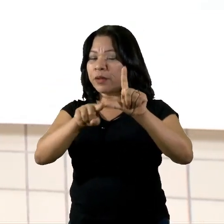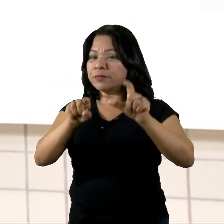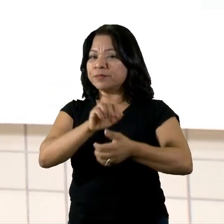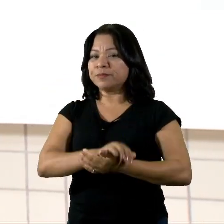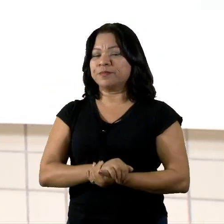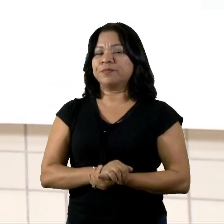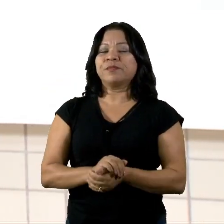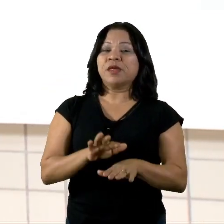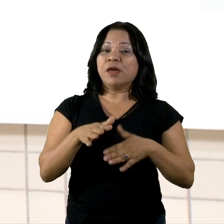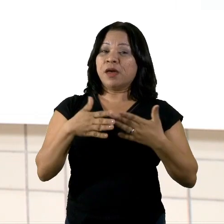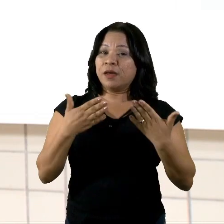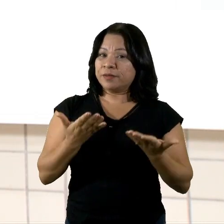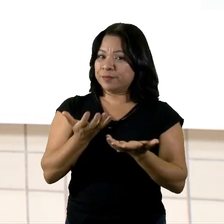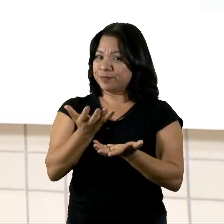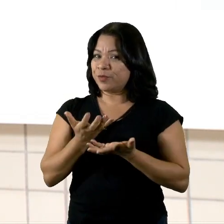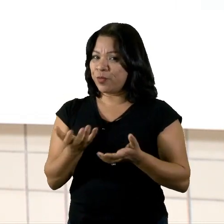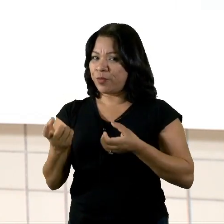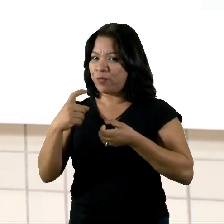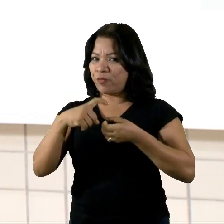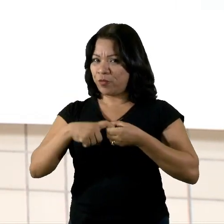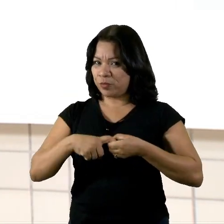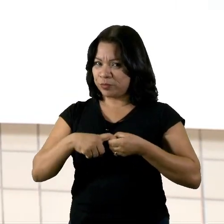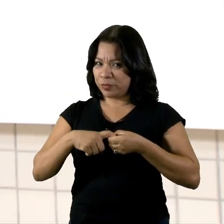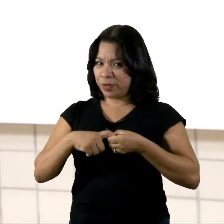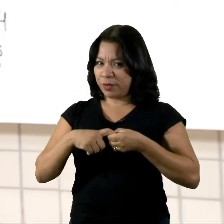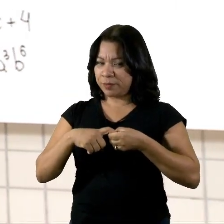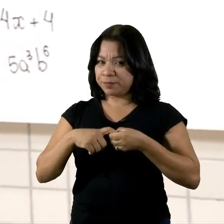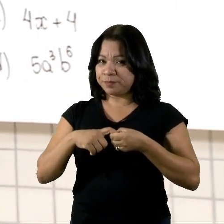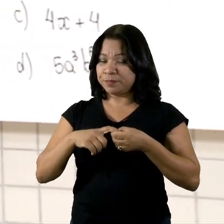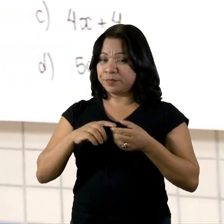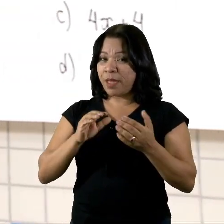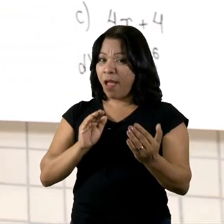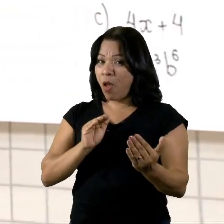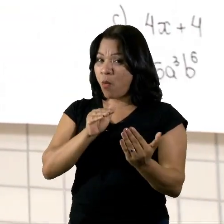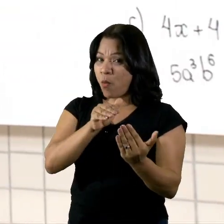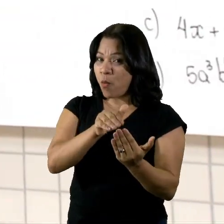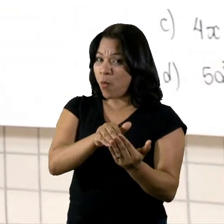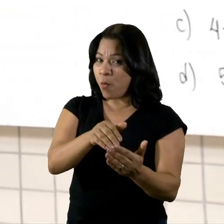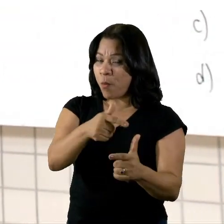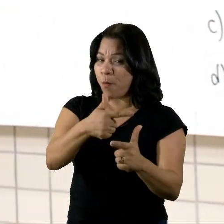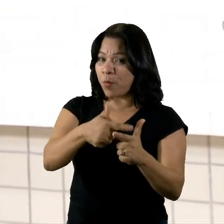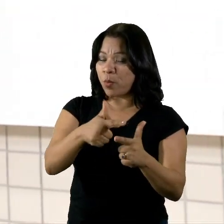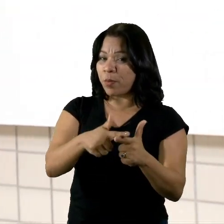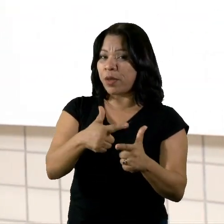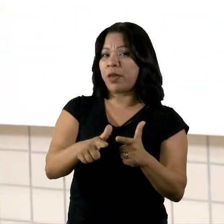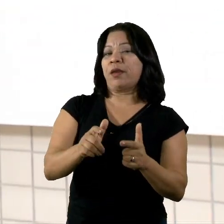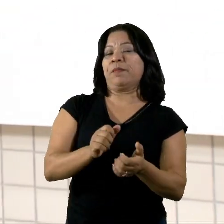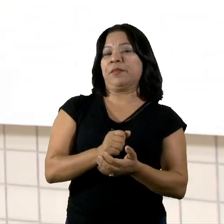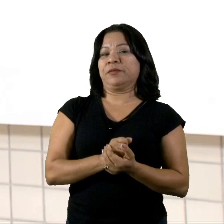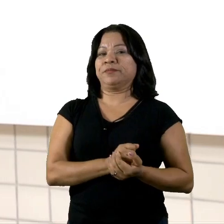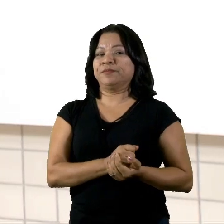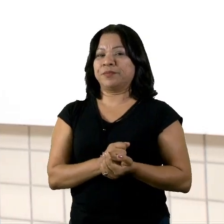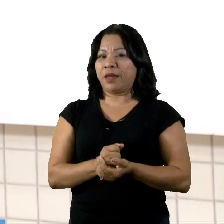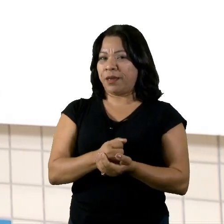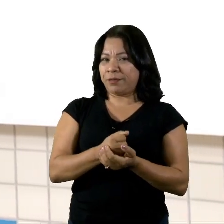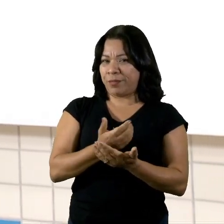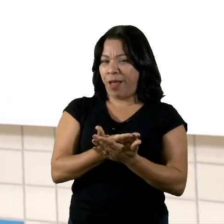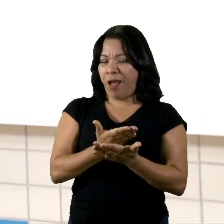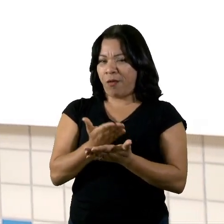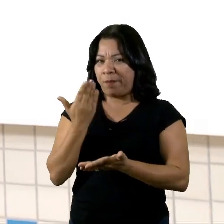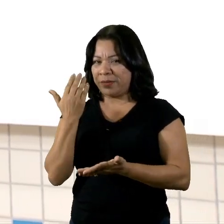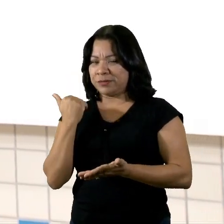quero voltar ao último problema da aula anterior, que foi a 10ª. Eu